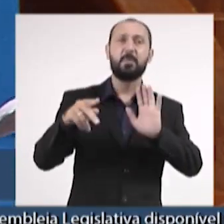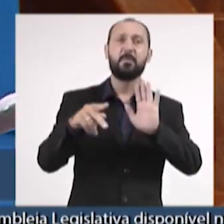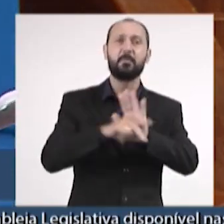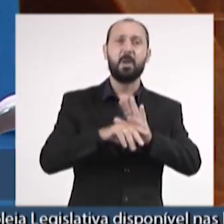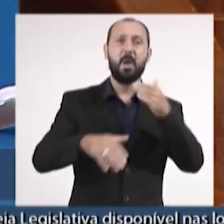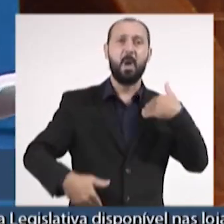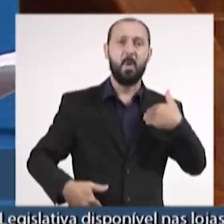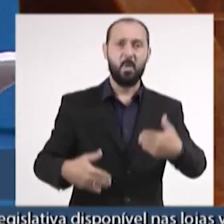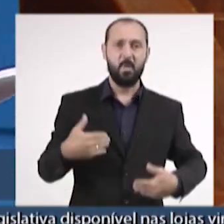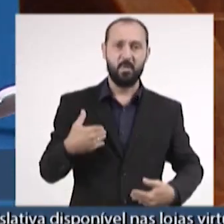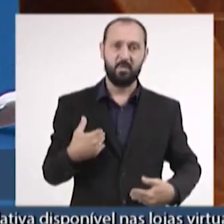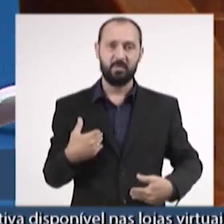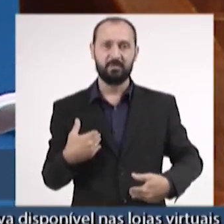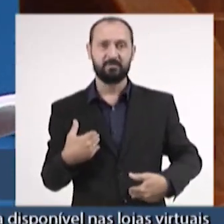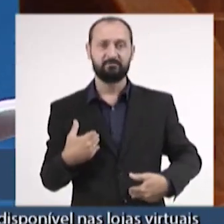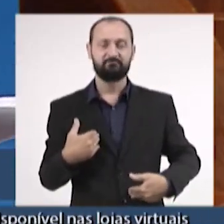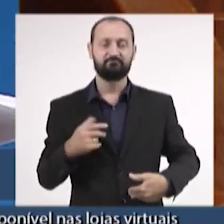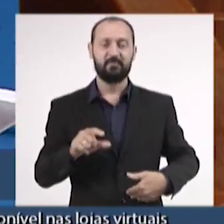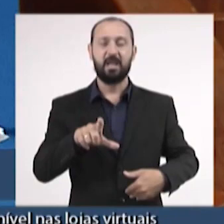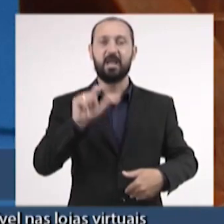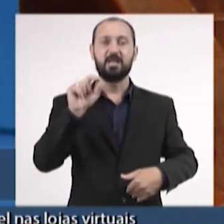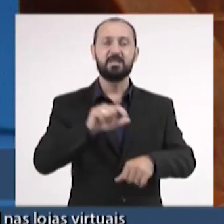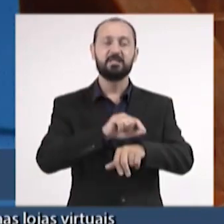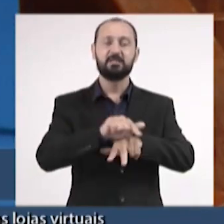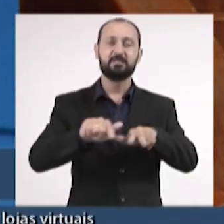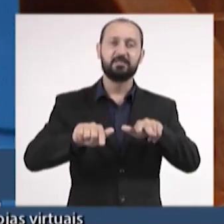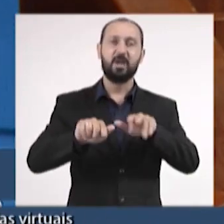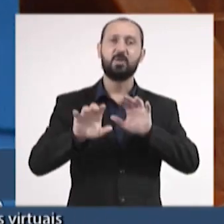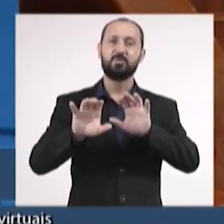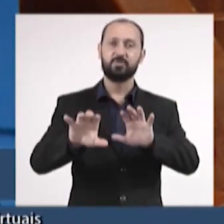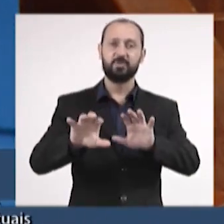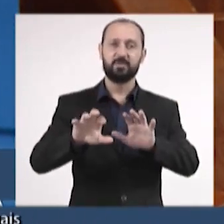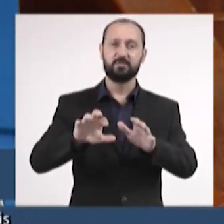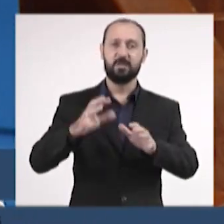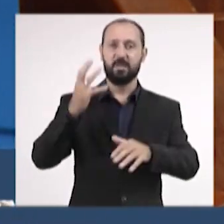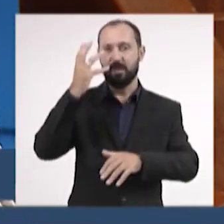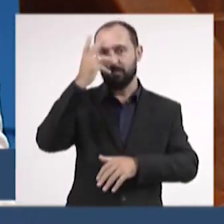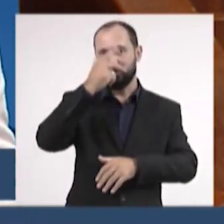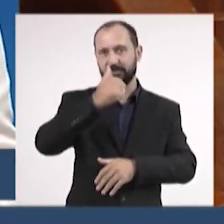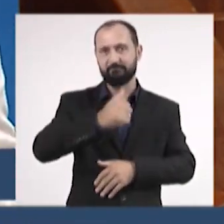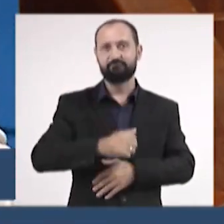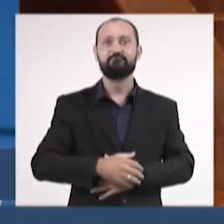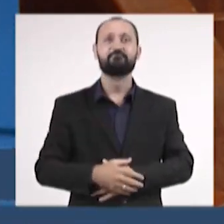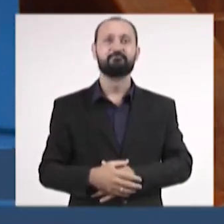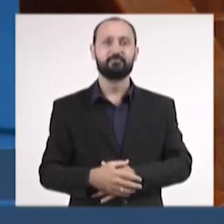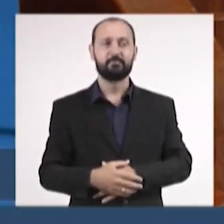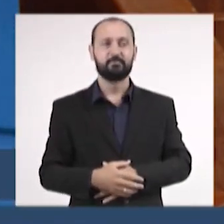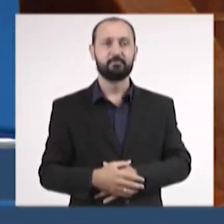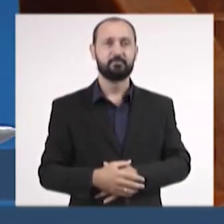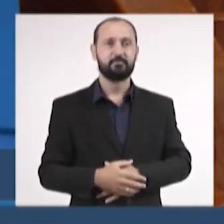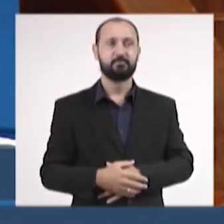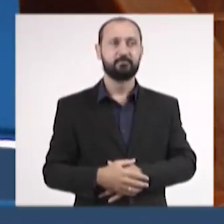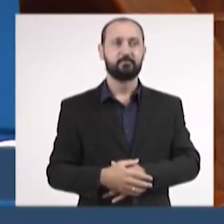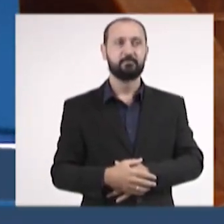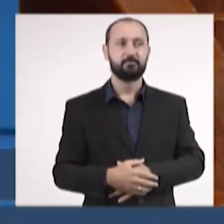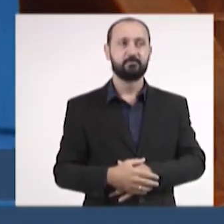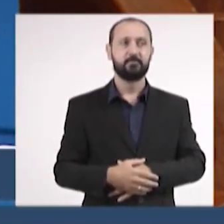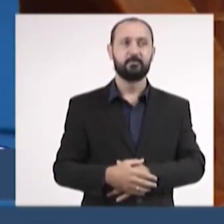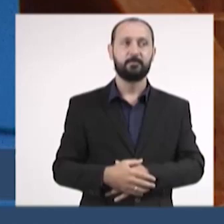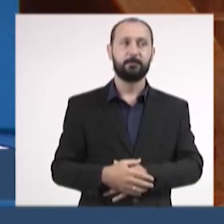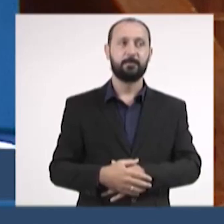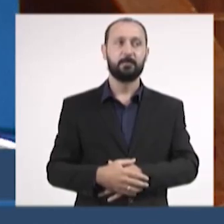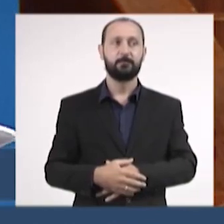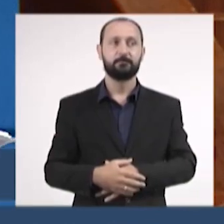relacionados ao corpo, à sexualidade, à estética e à beleza. A misoginia é